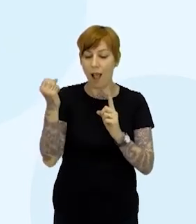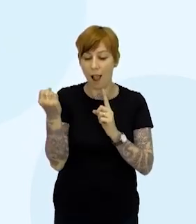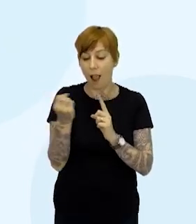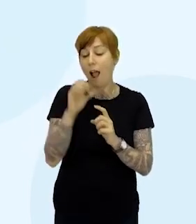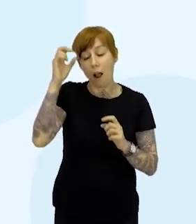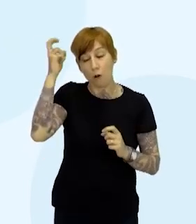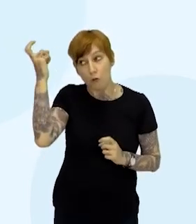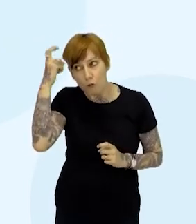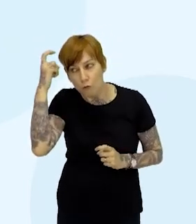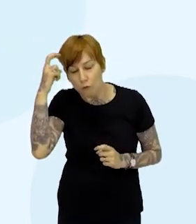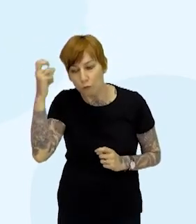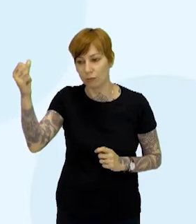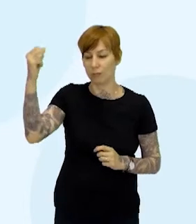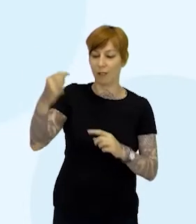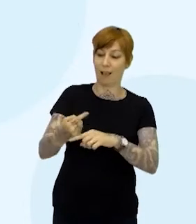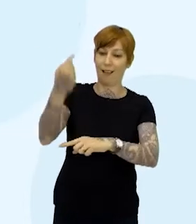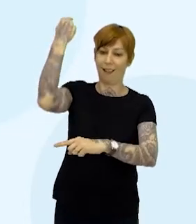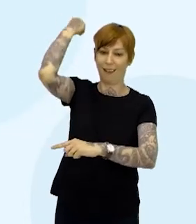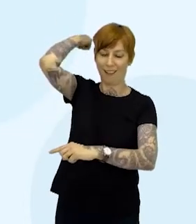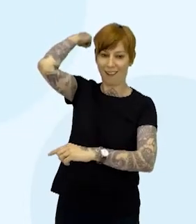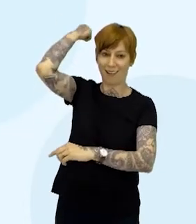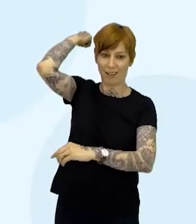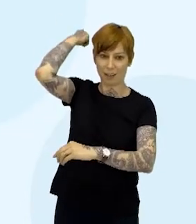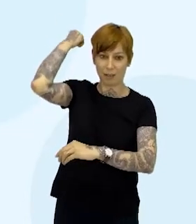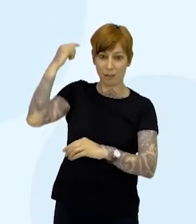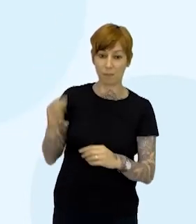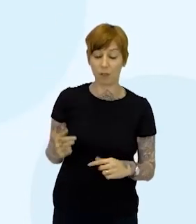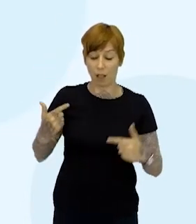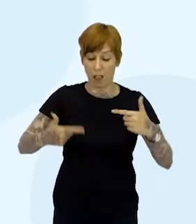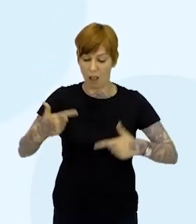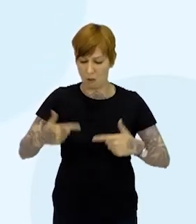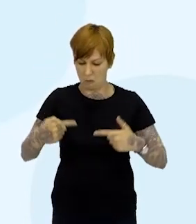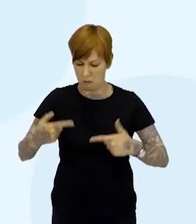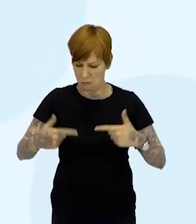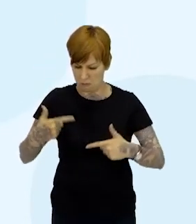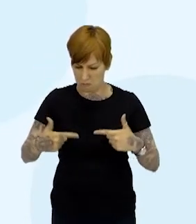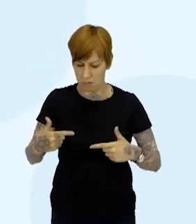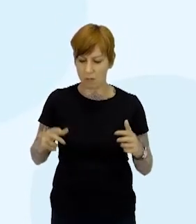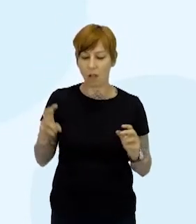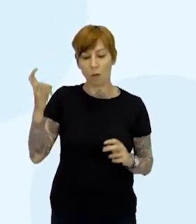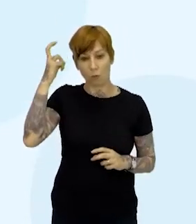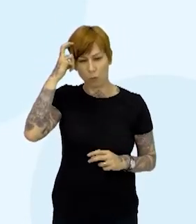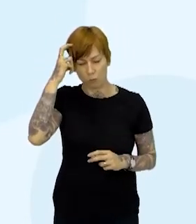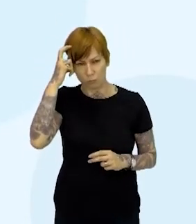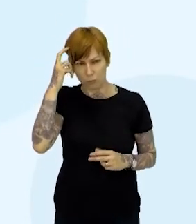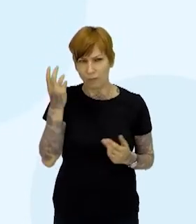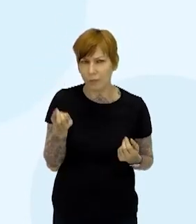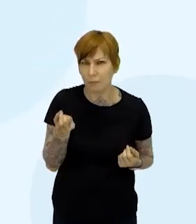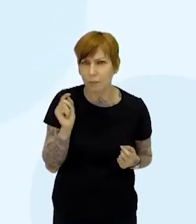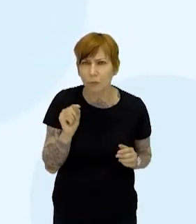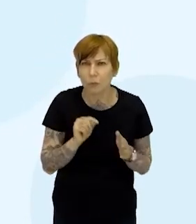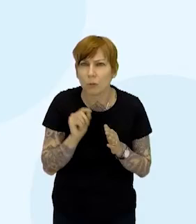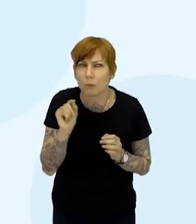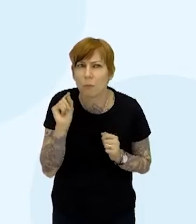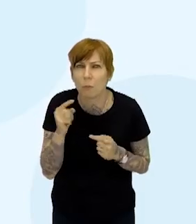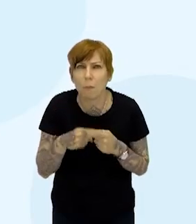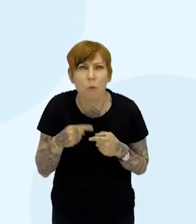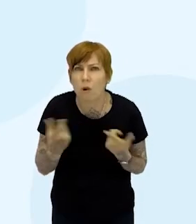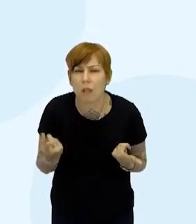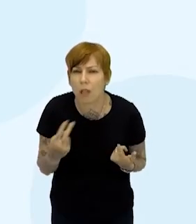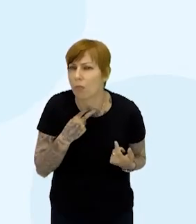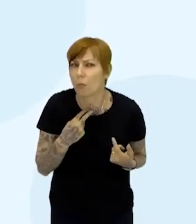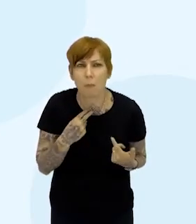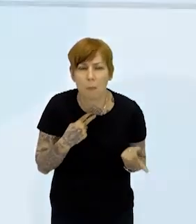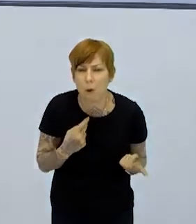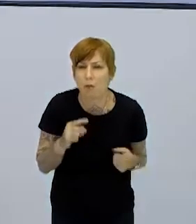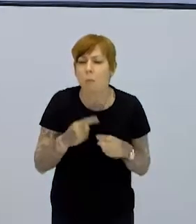contracultura vai ser um movimento que vai questionar esses comportamentos. Né? Quebrando tabus. Então, assim, por que eu não posso usar